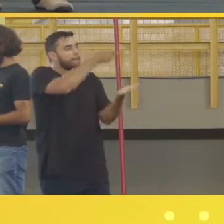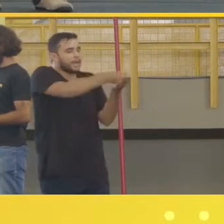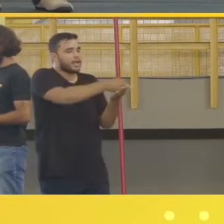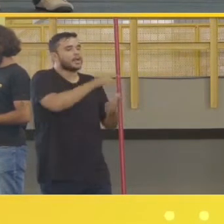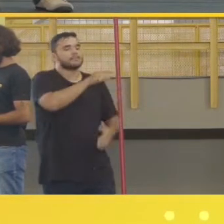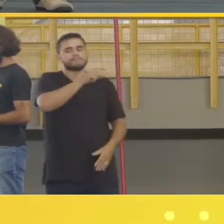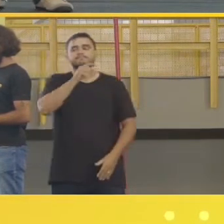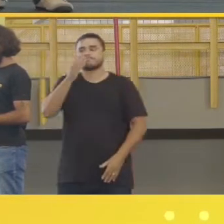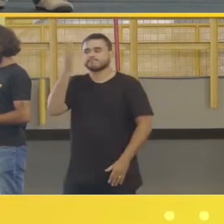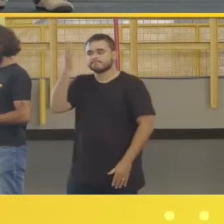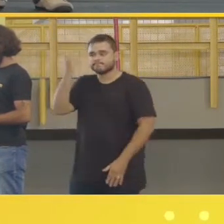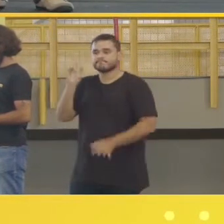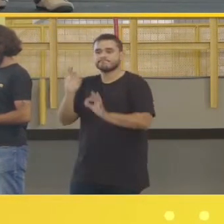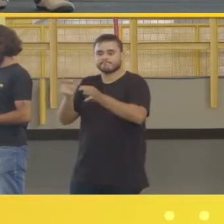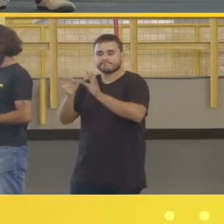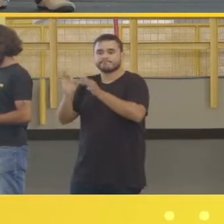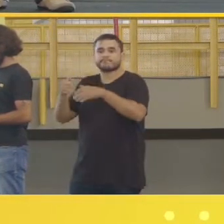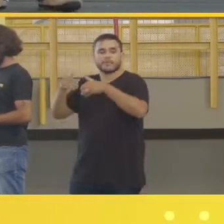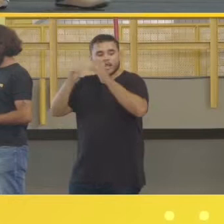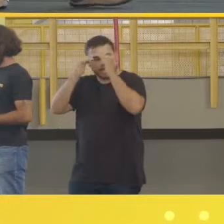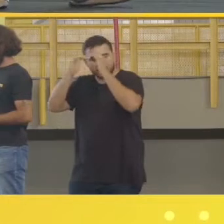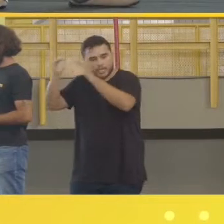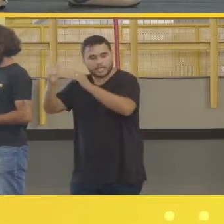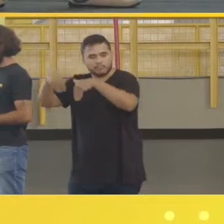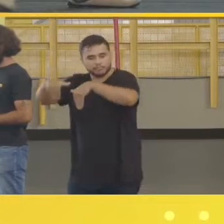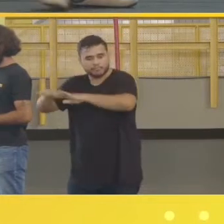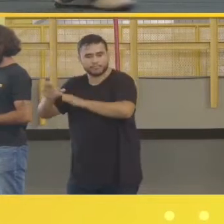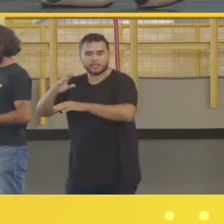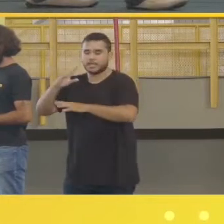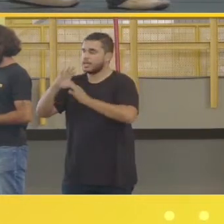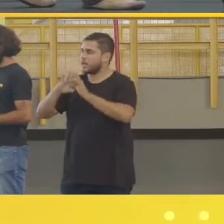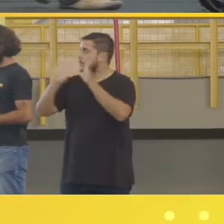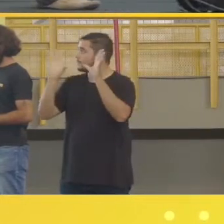eu vou fechar com essa questãozinha. Procura essa questão no teu módulo.